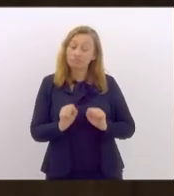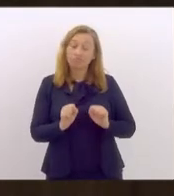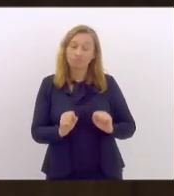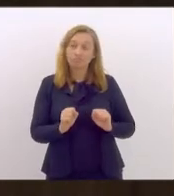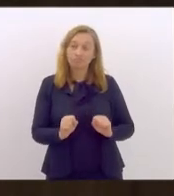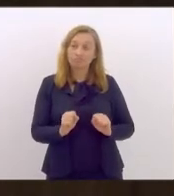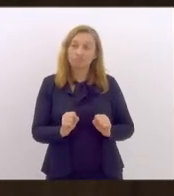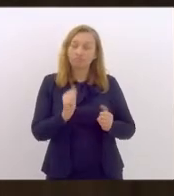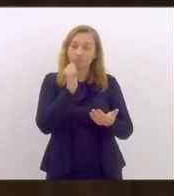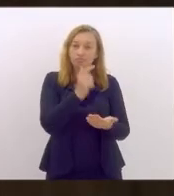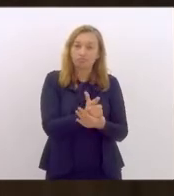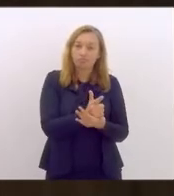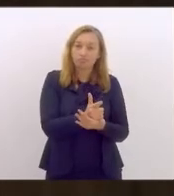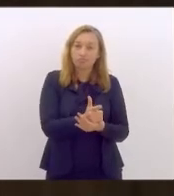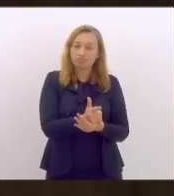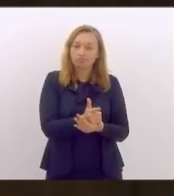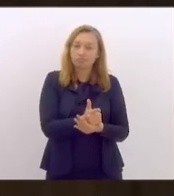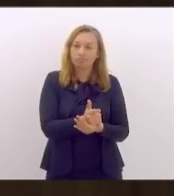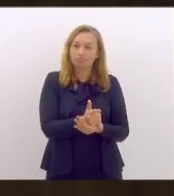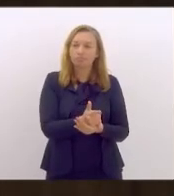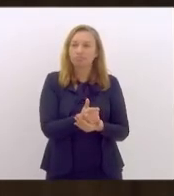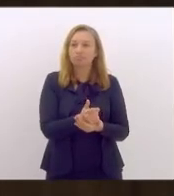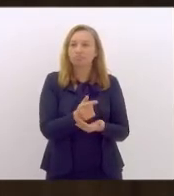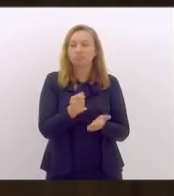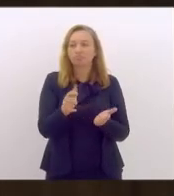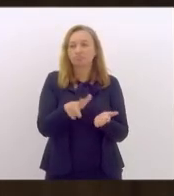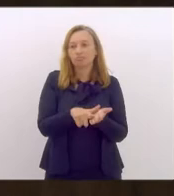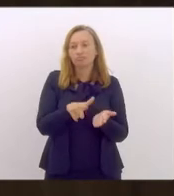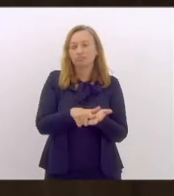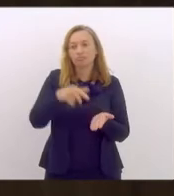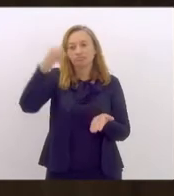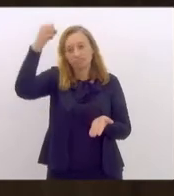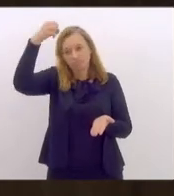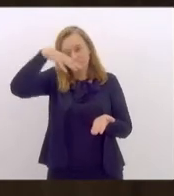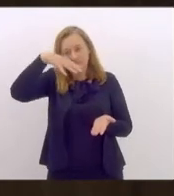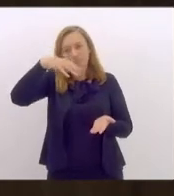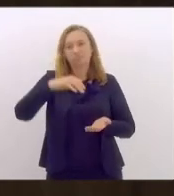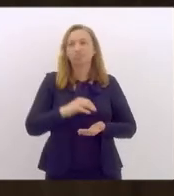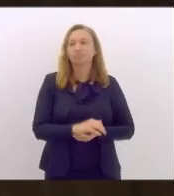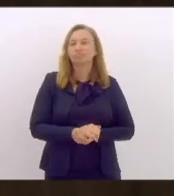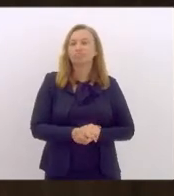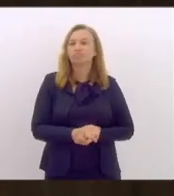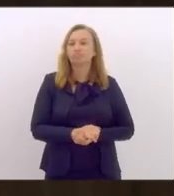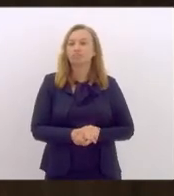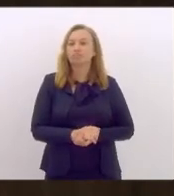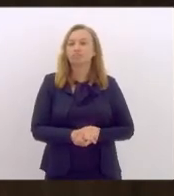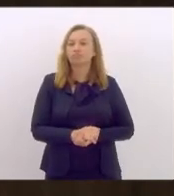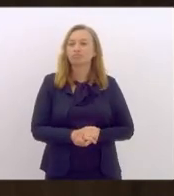pudessem efetuar o pagamento da sua conta de luz da sua